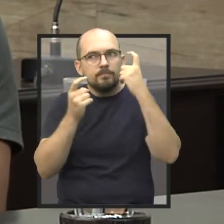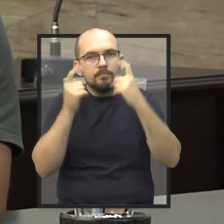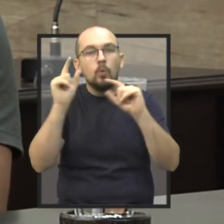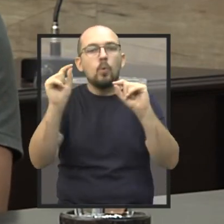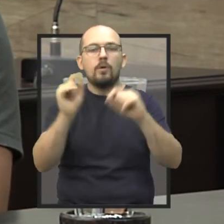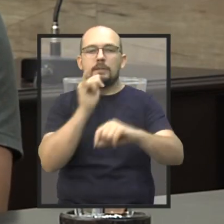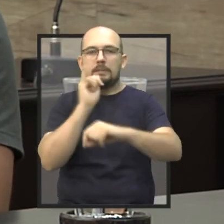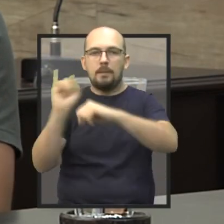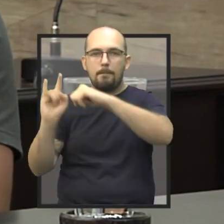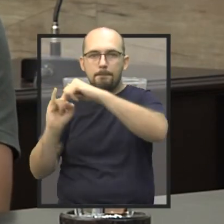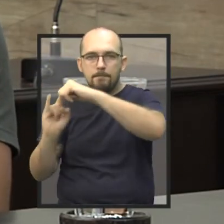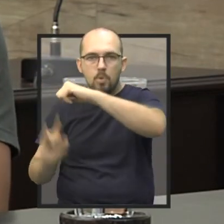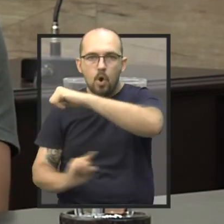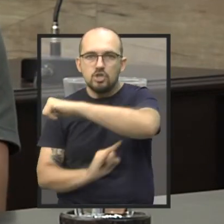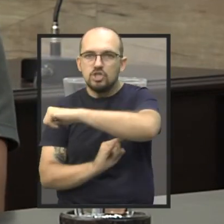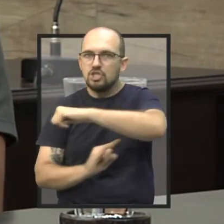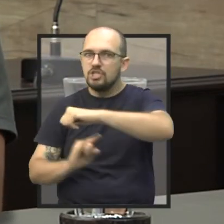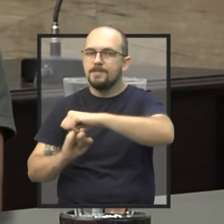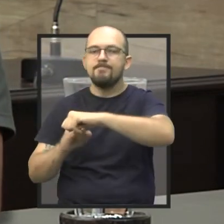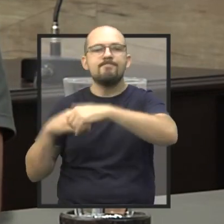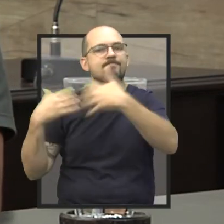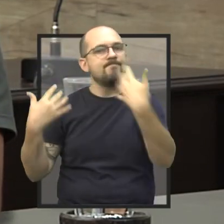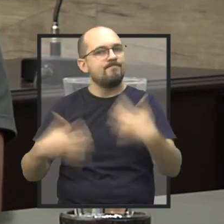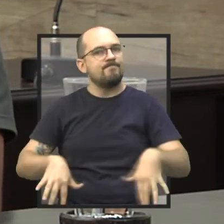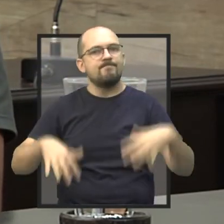As pontes da nossa cidade foram bastante